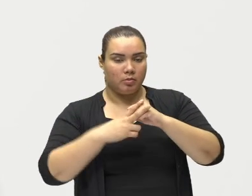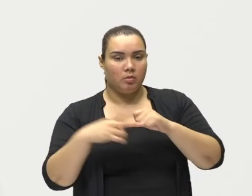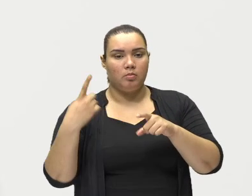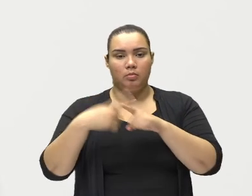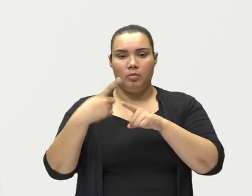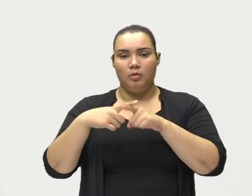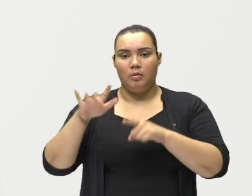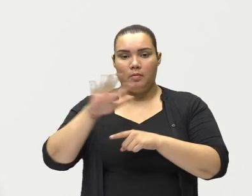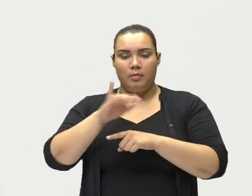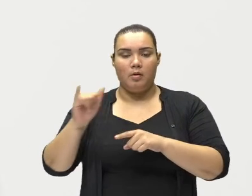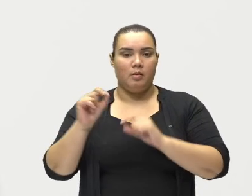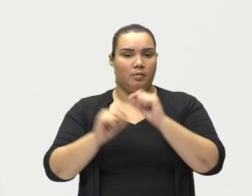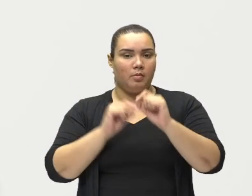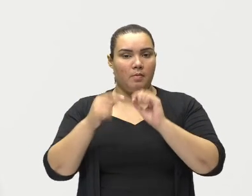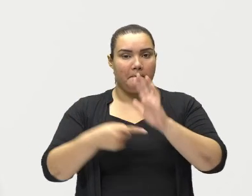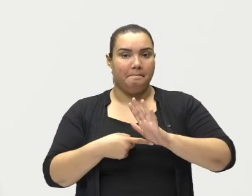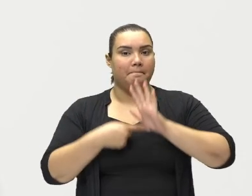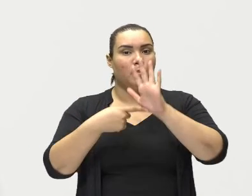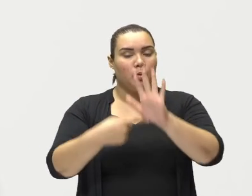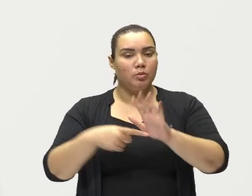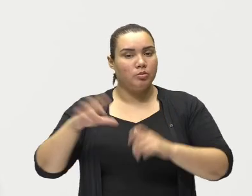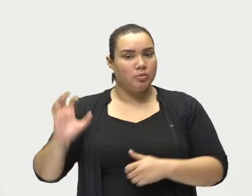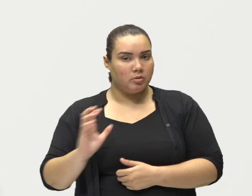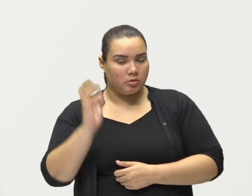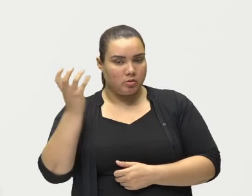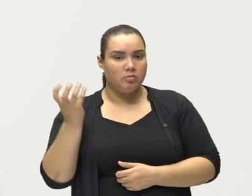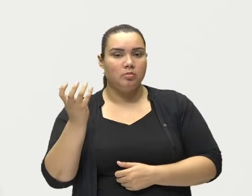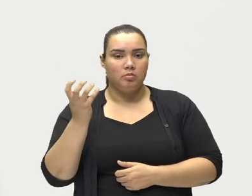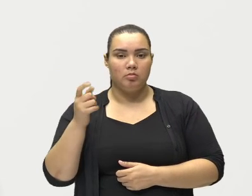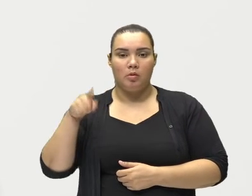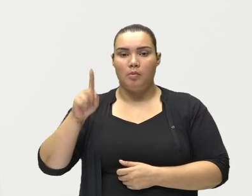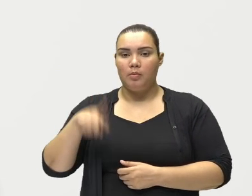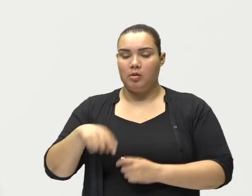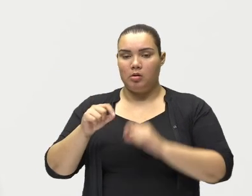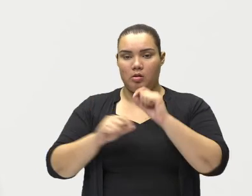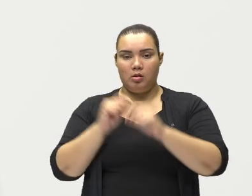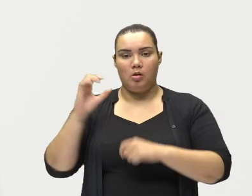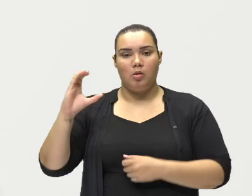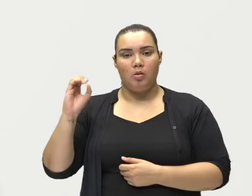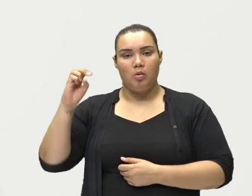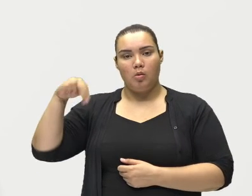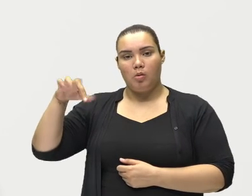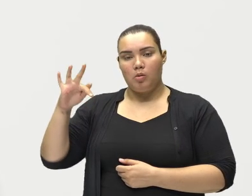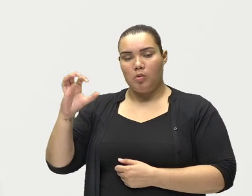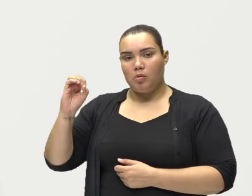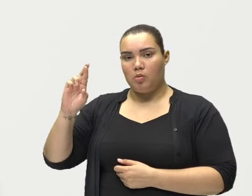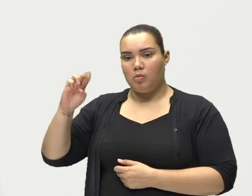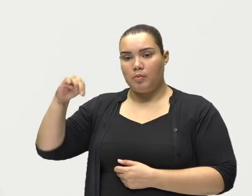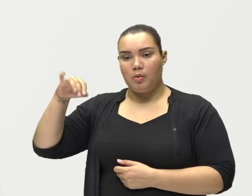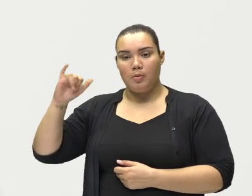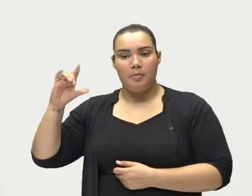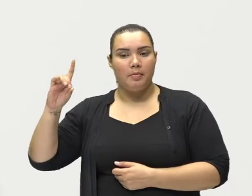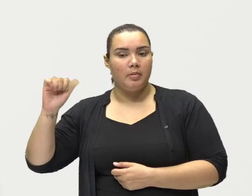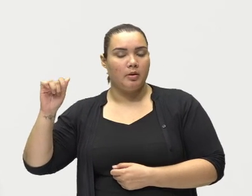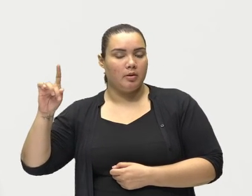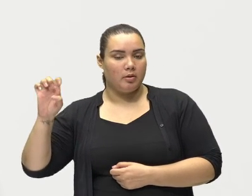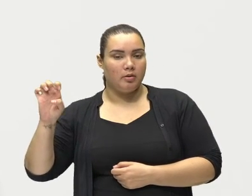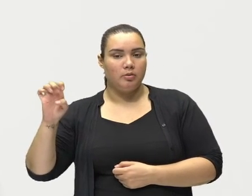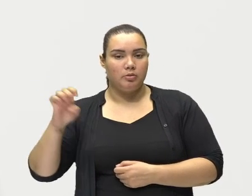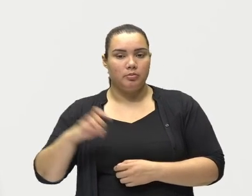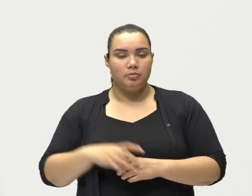vai indicar uma circunstância de conformidade. Muito